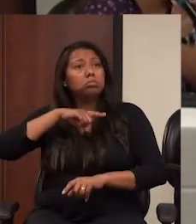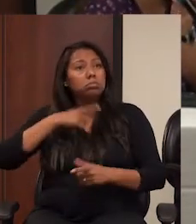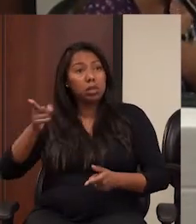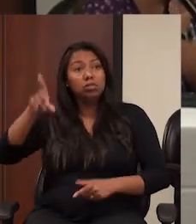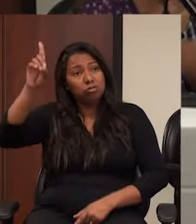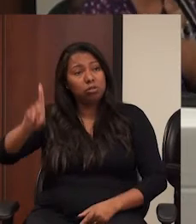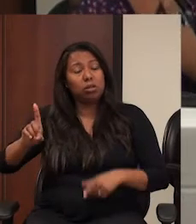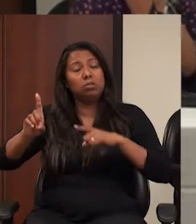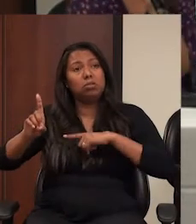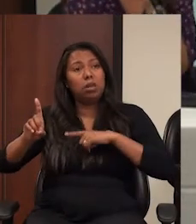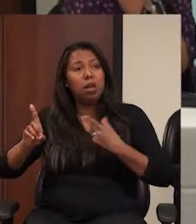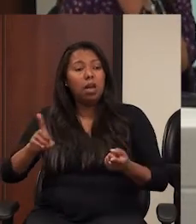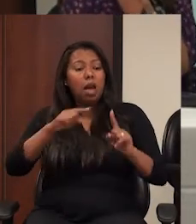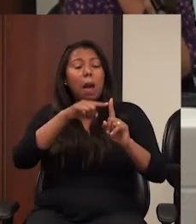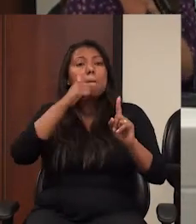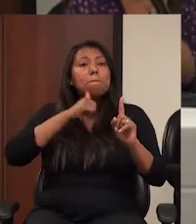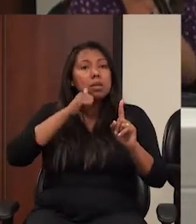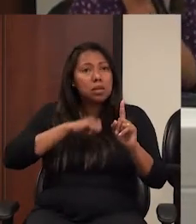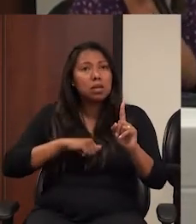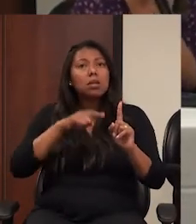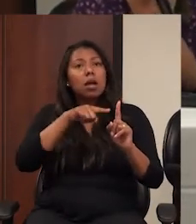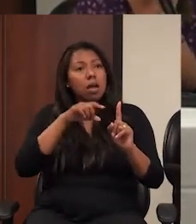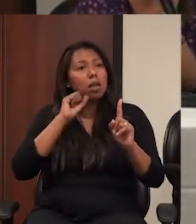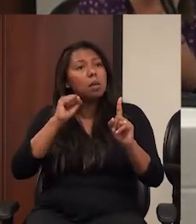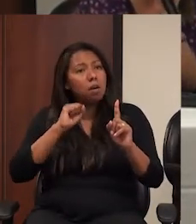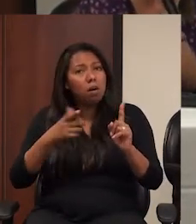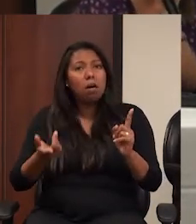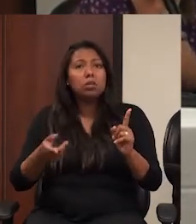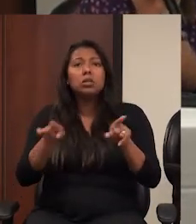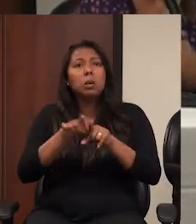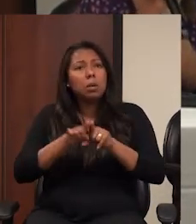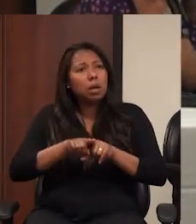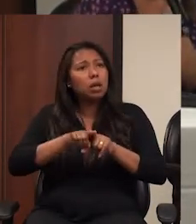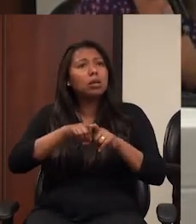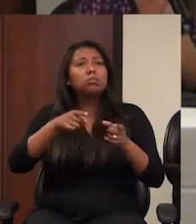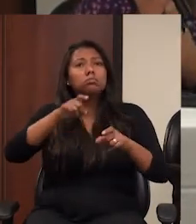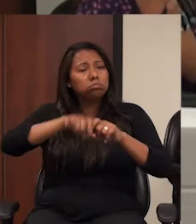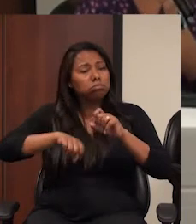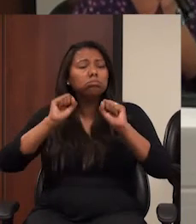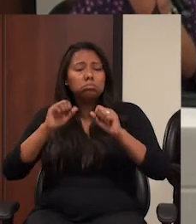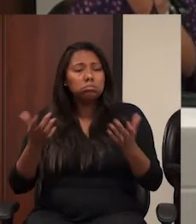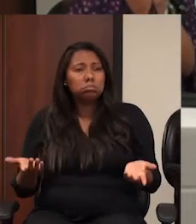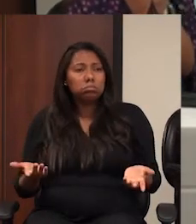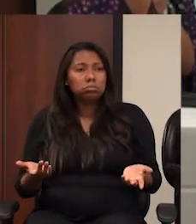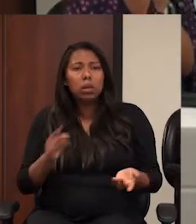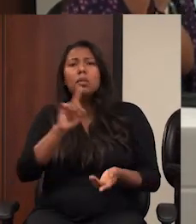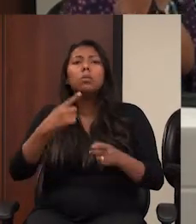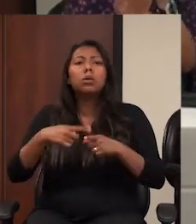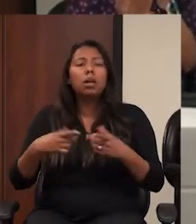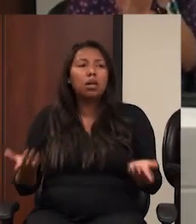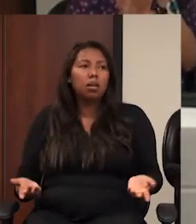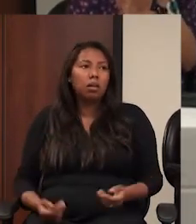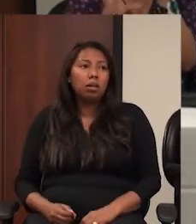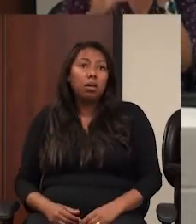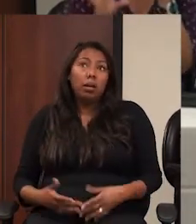direito de ter. A menina, ela vai poder se relacionar sim. Por que não? É porque a